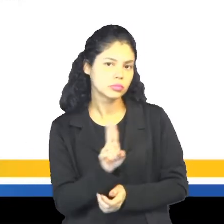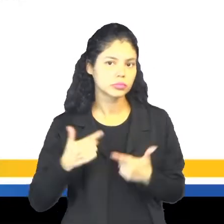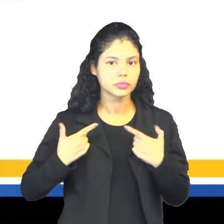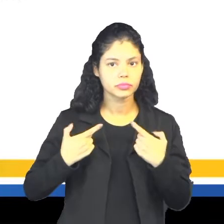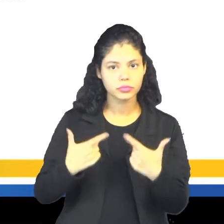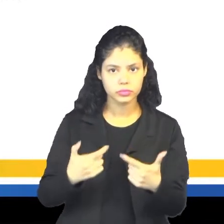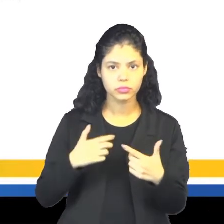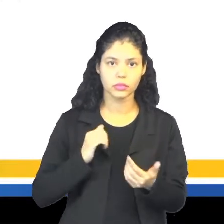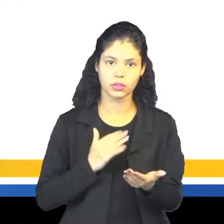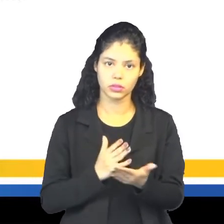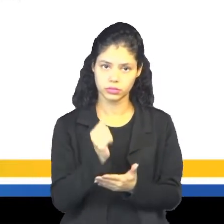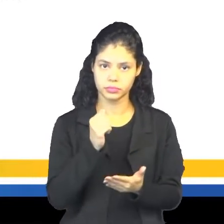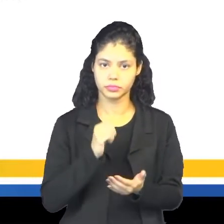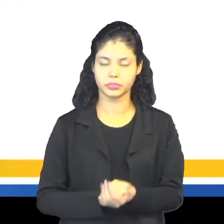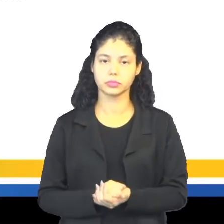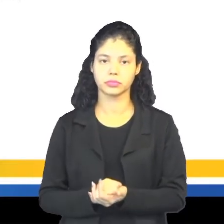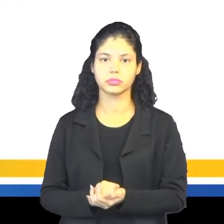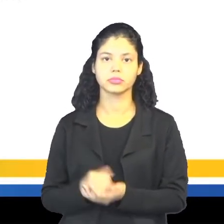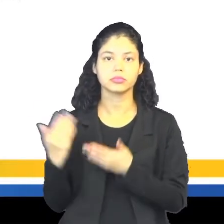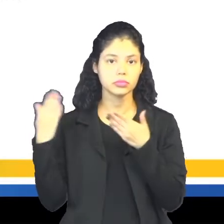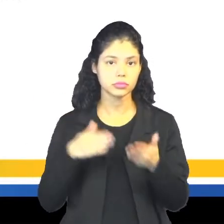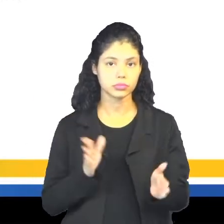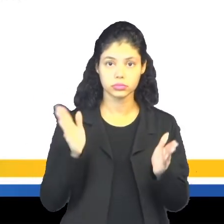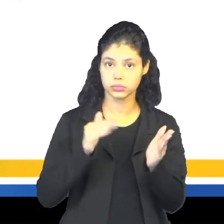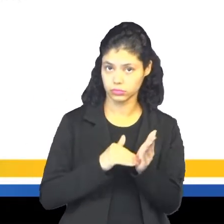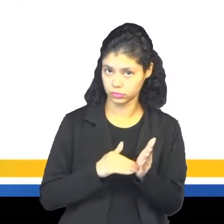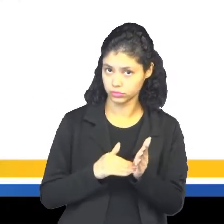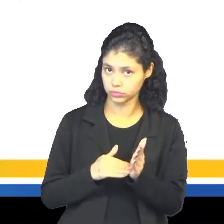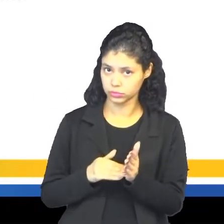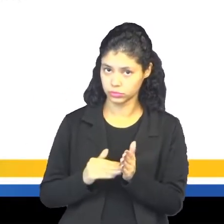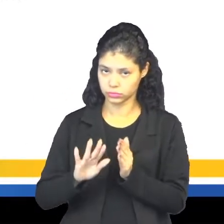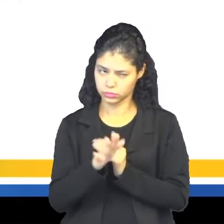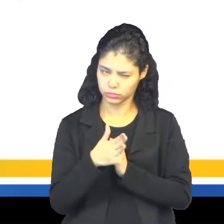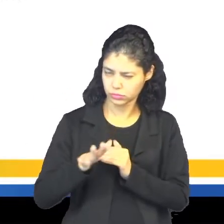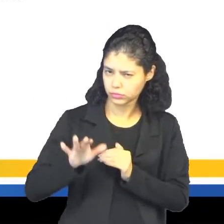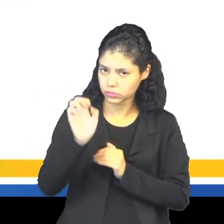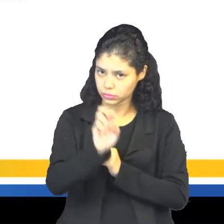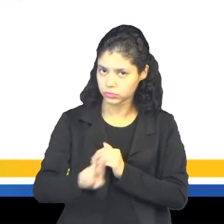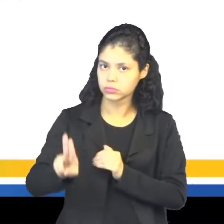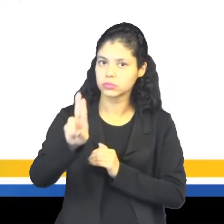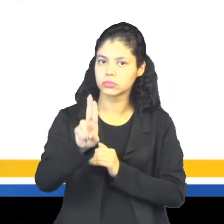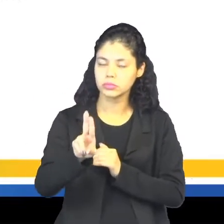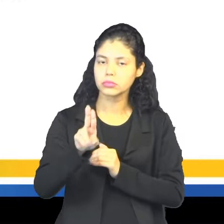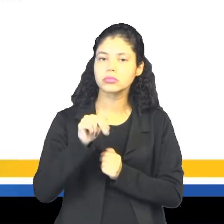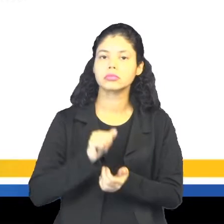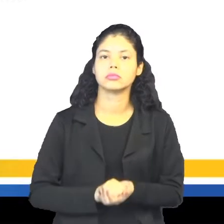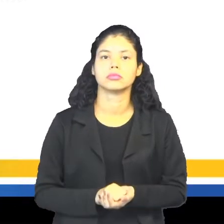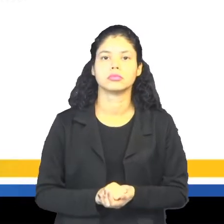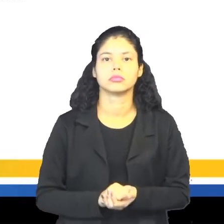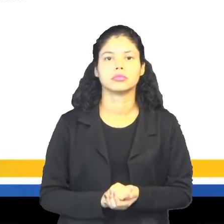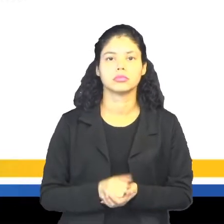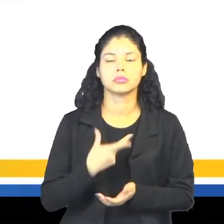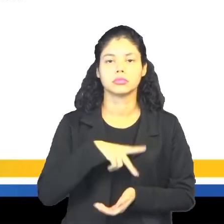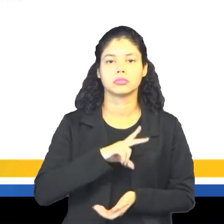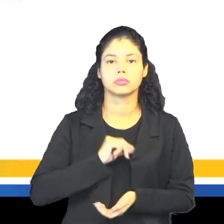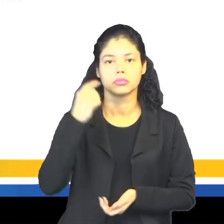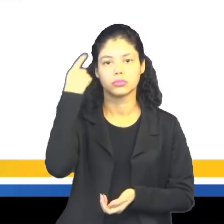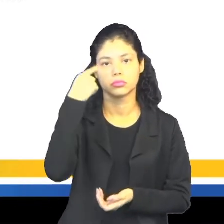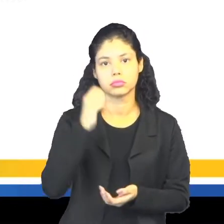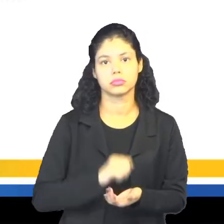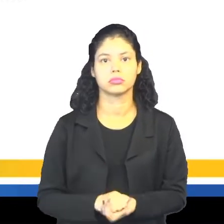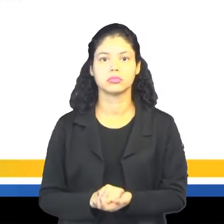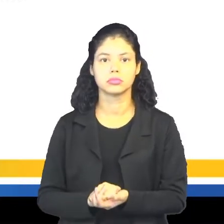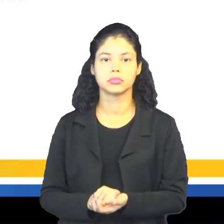de Reconquista. Eles chegam até ali a pontinha da Europa, até a Península Ibérica, até Portugal e Espanha.